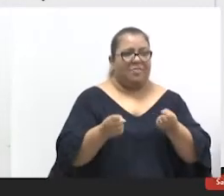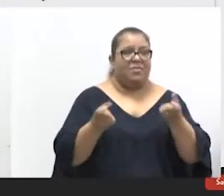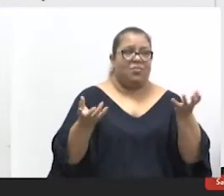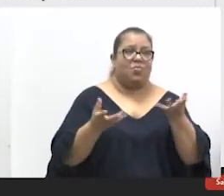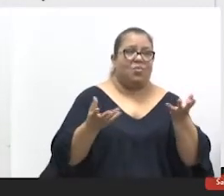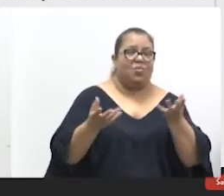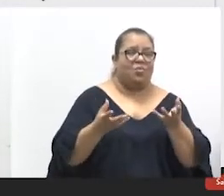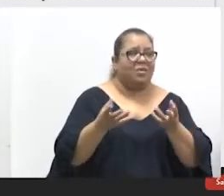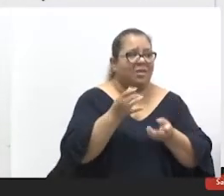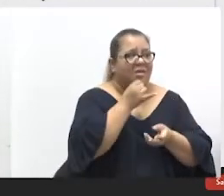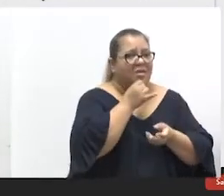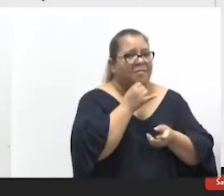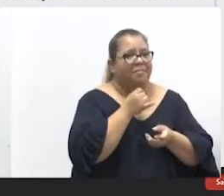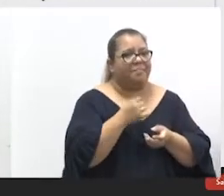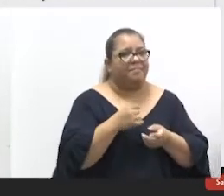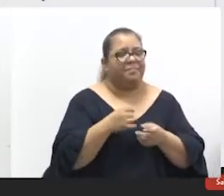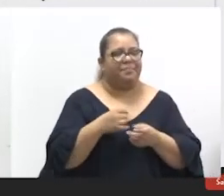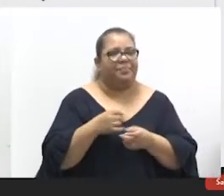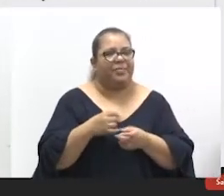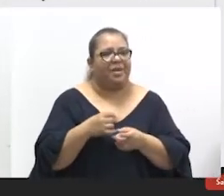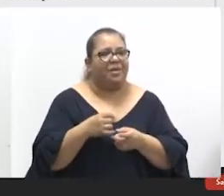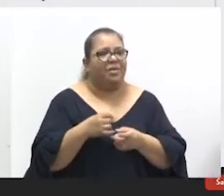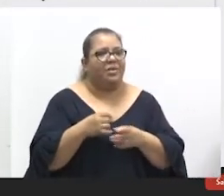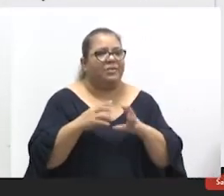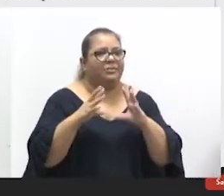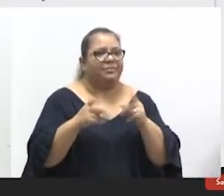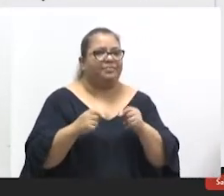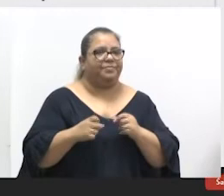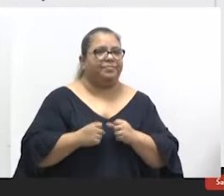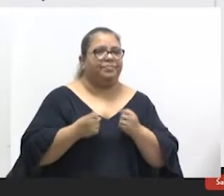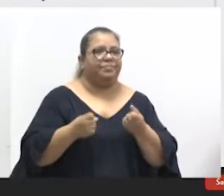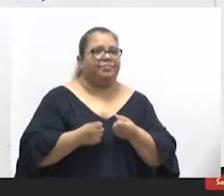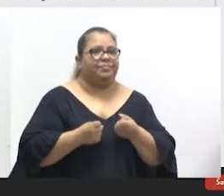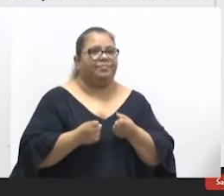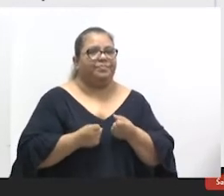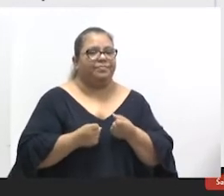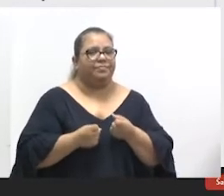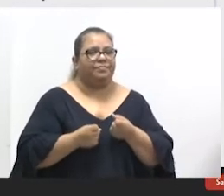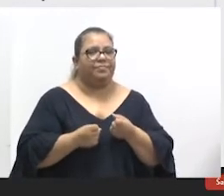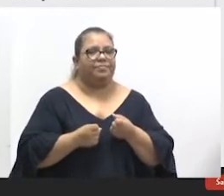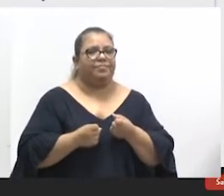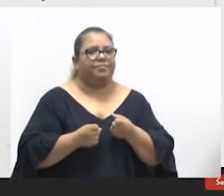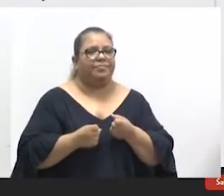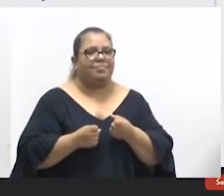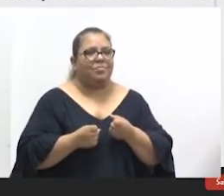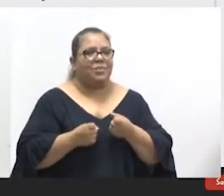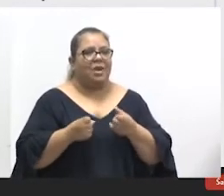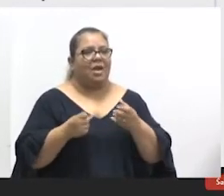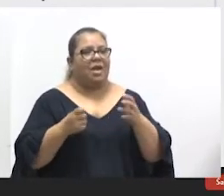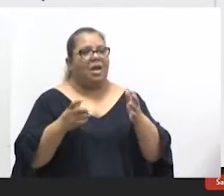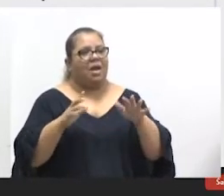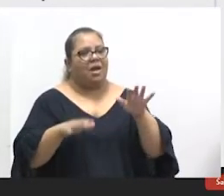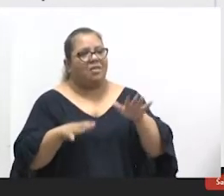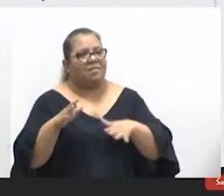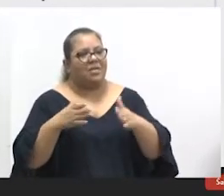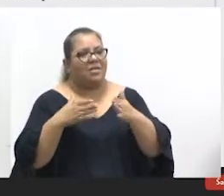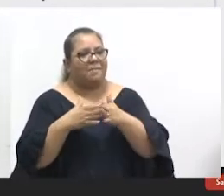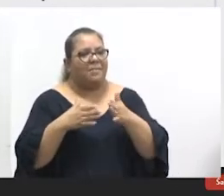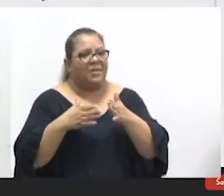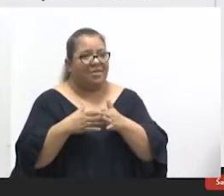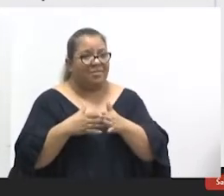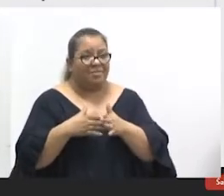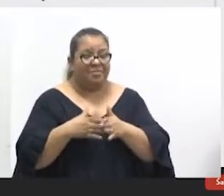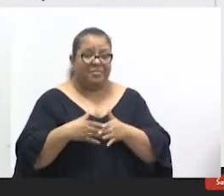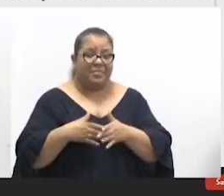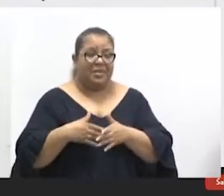oncológica, com todas as falhas, com todos os desafios, com barreiras, muitas vezes, que a gente julga ser intransponíveis